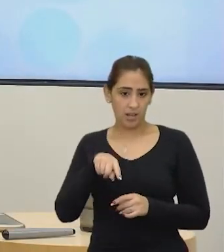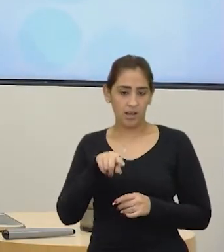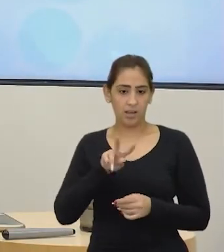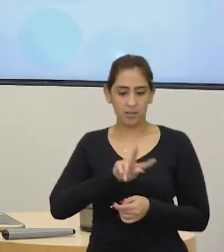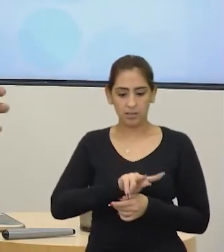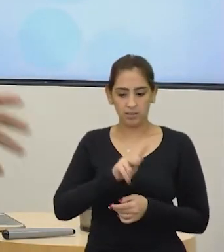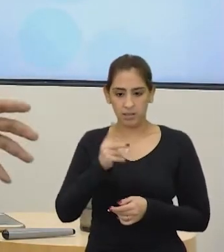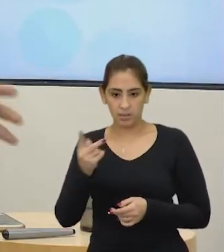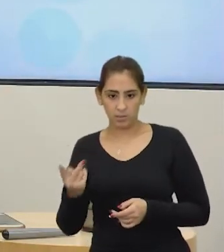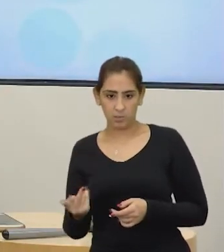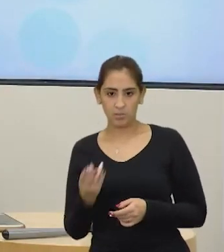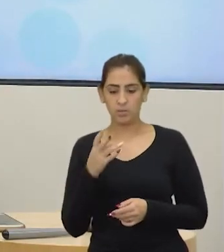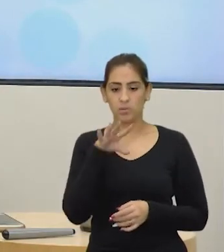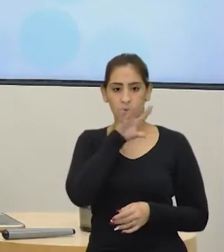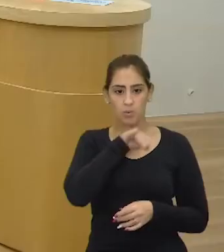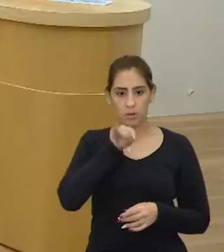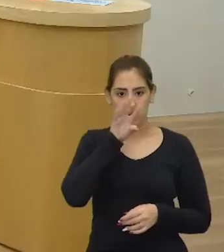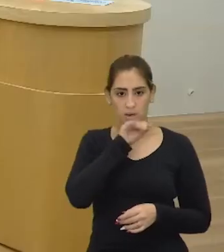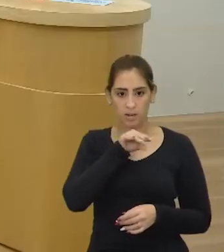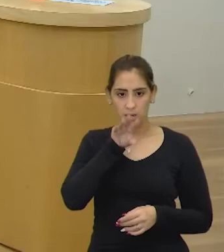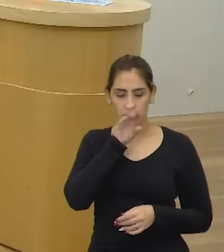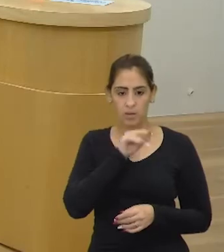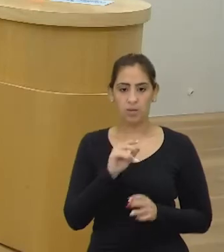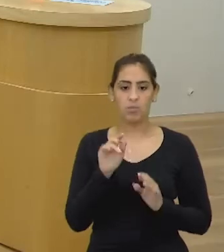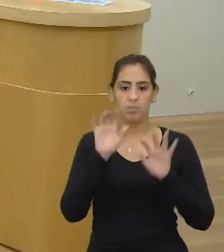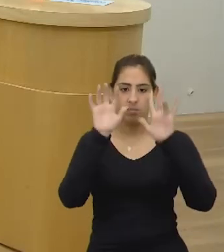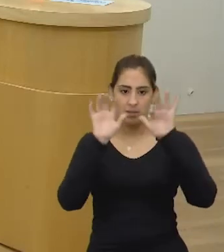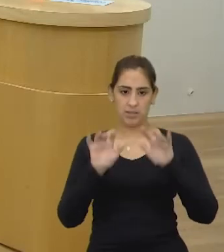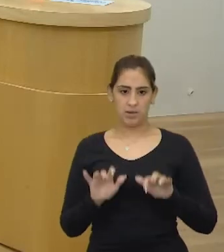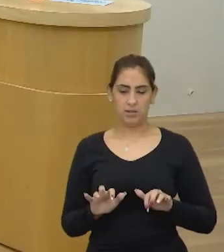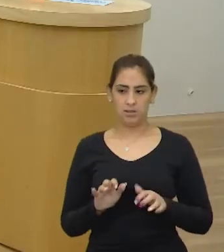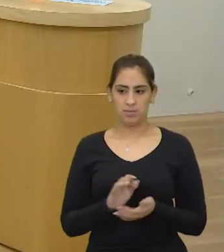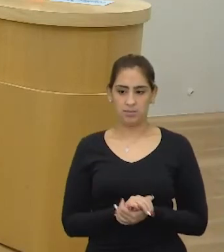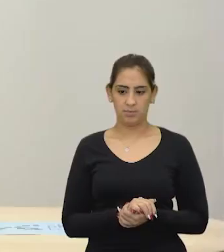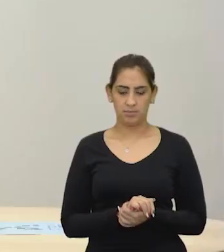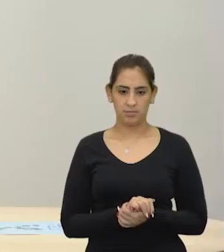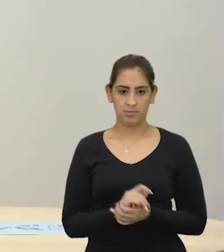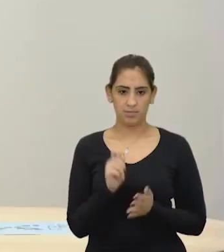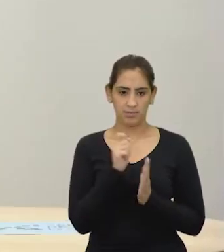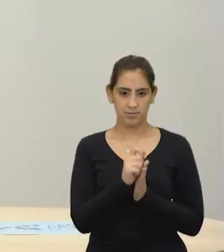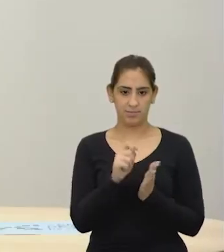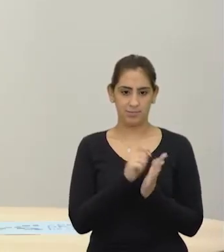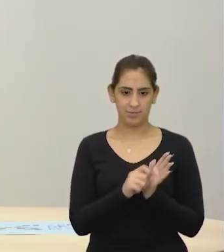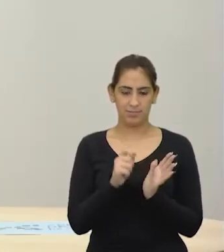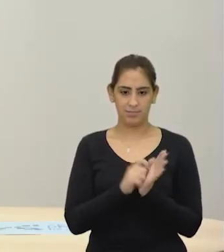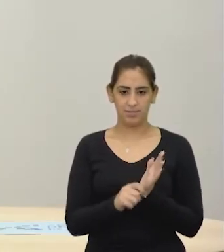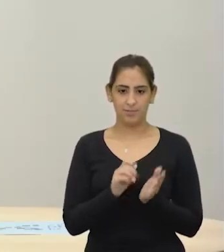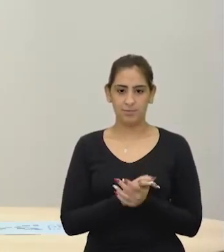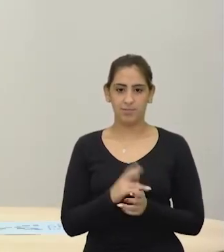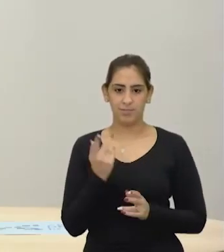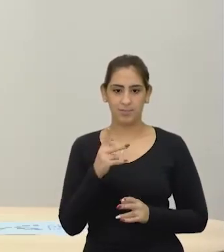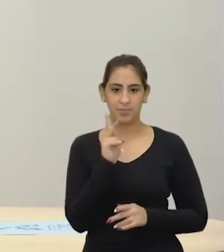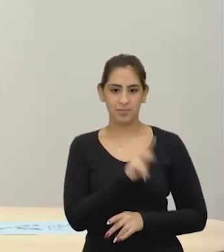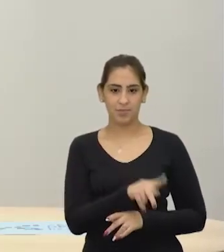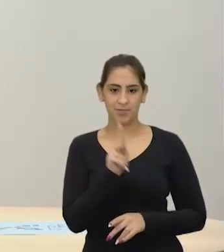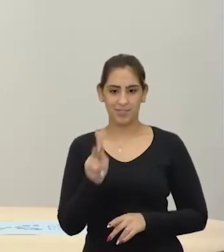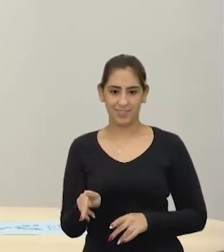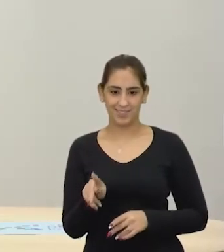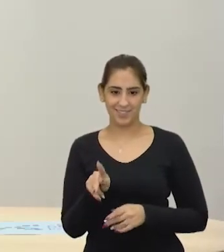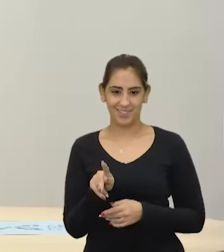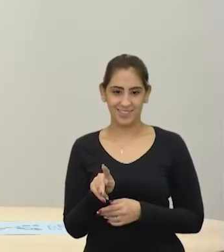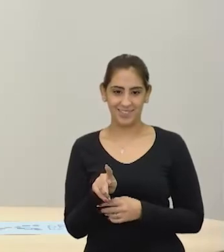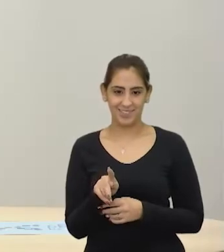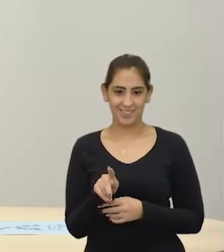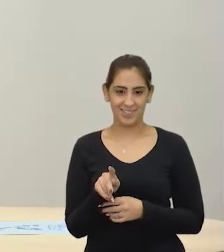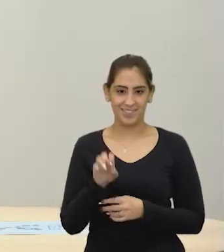traduzir do oral para a parte escrita. A parte escrita. É. Então, tá, meu sinal em Libras, ó. Professora, aí meu